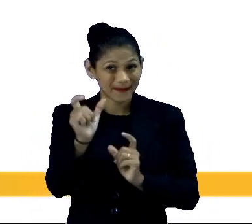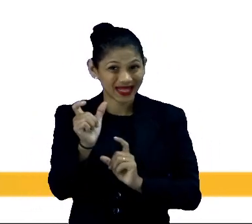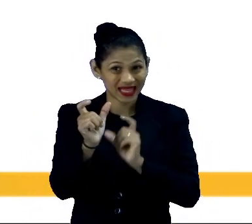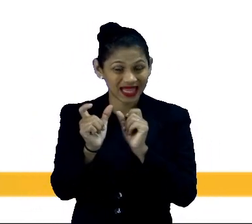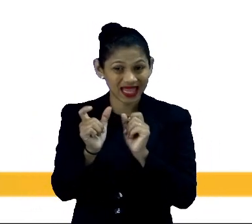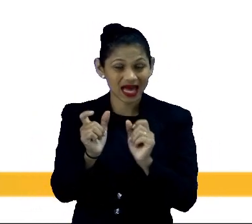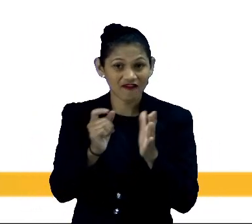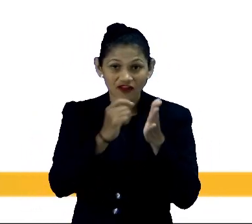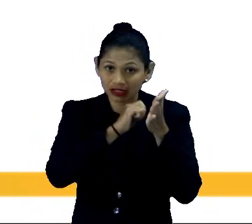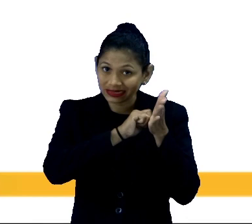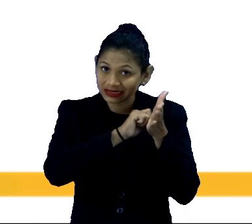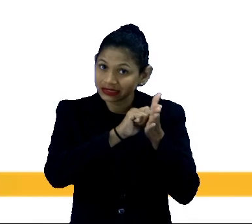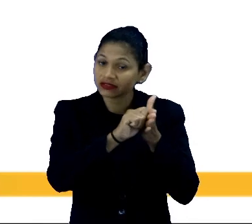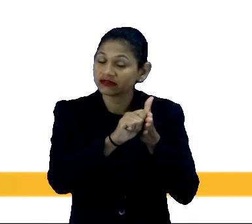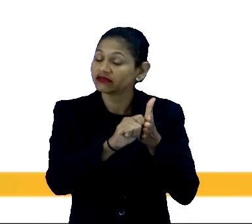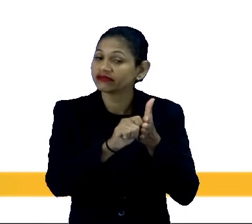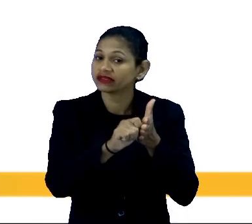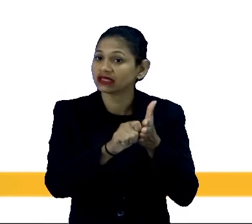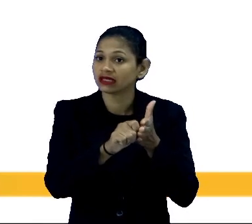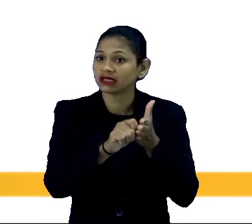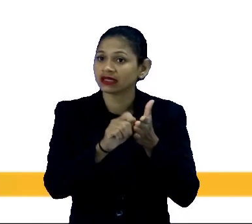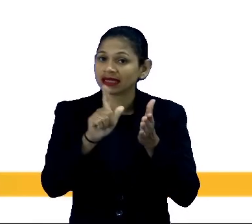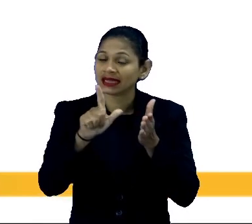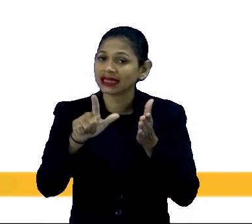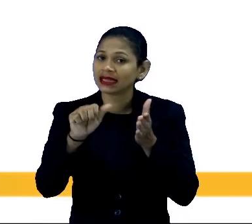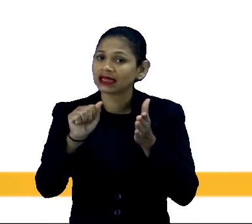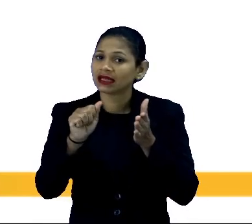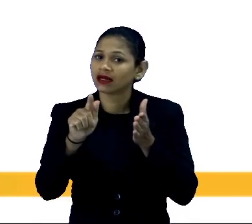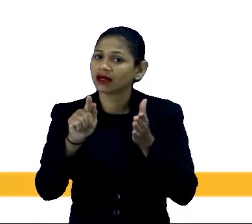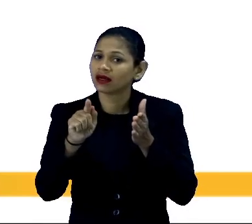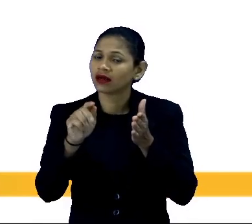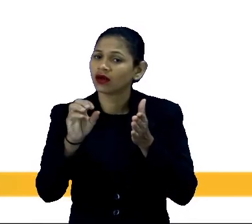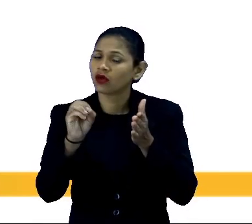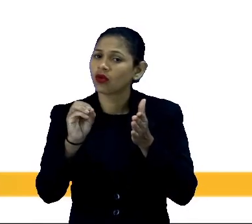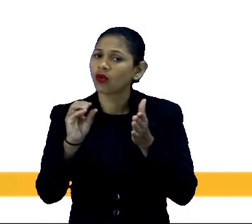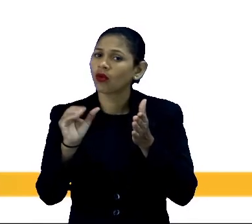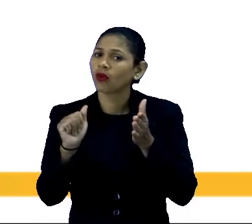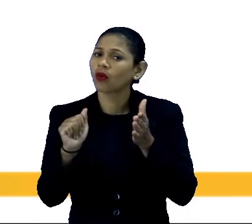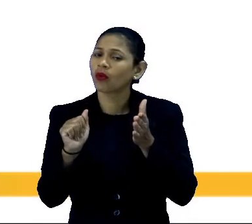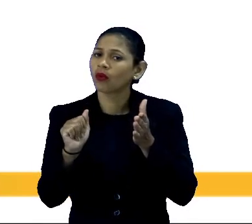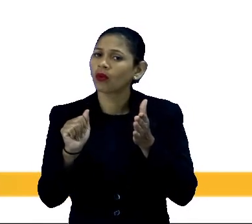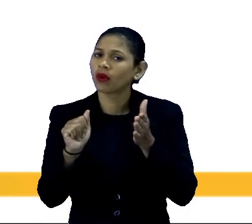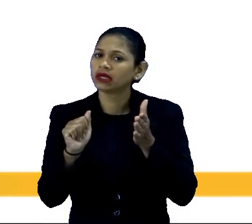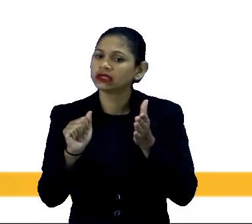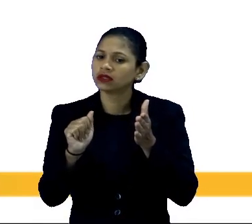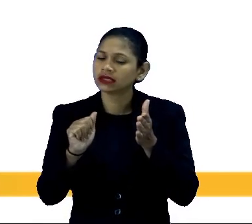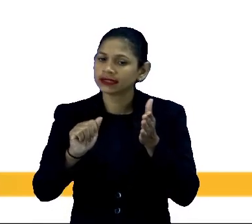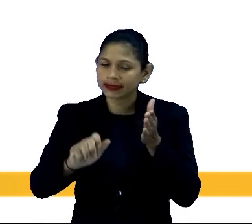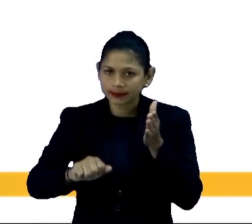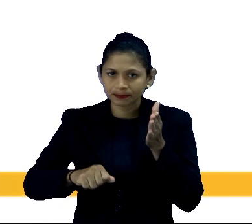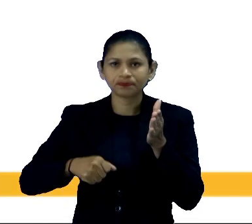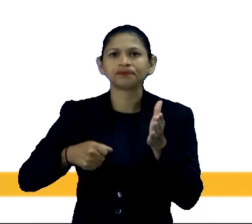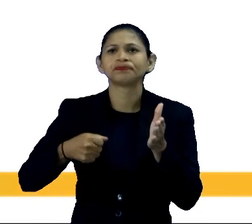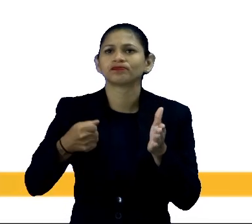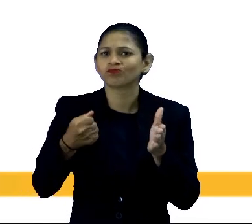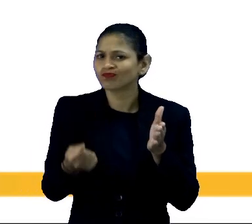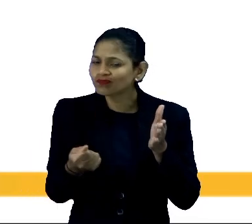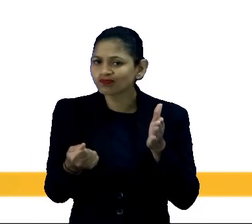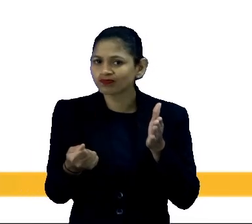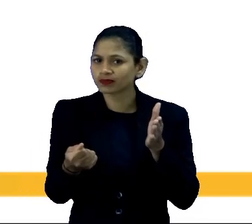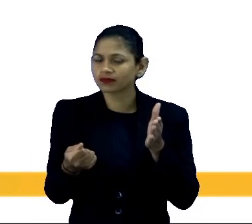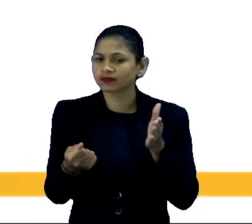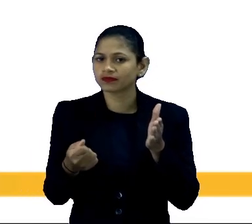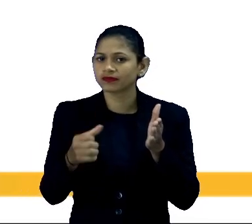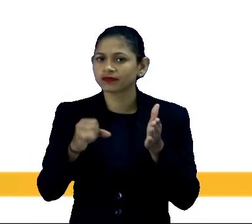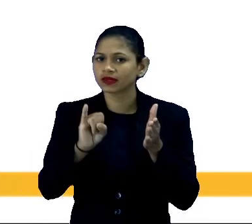no caso, para a gente poder compreender. Lagoa, quer dizer intensidade? É um lugar, né? Então, lagoa não é